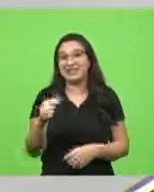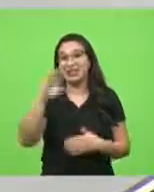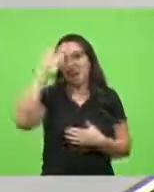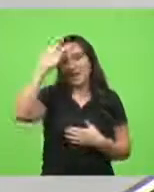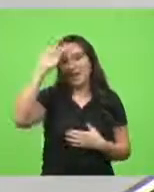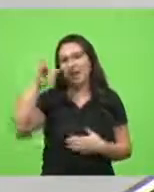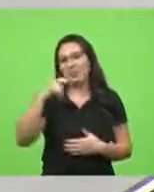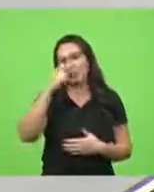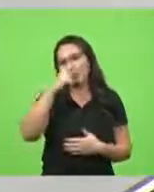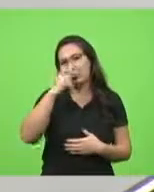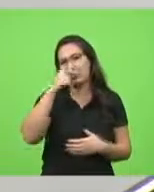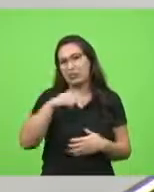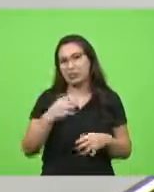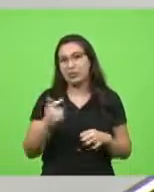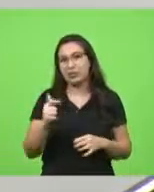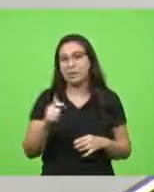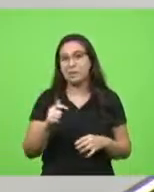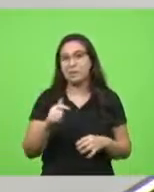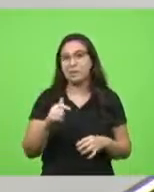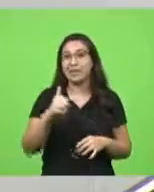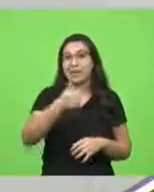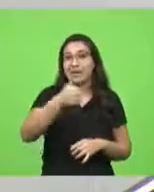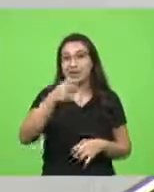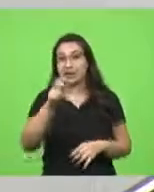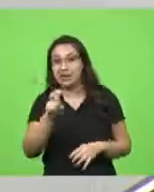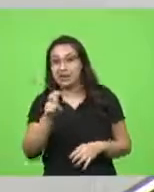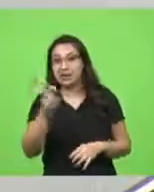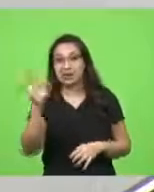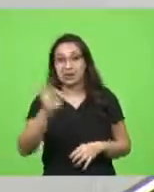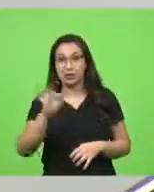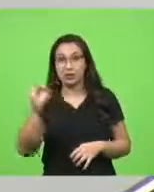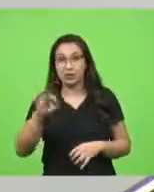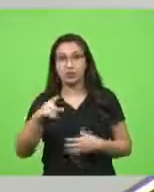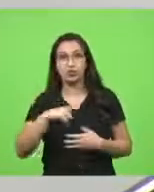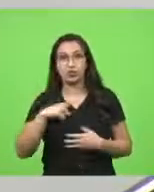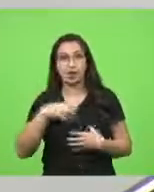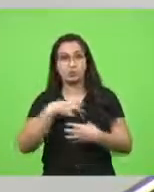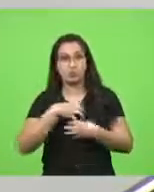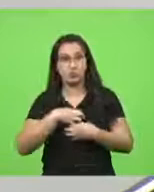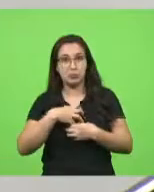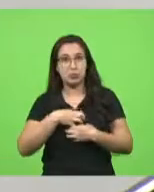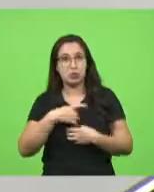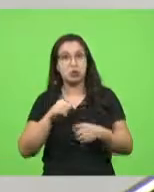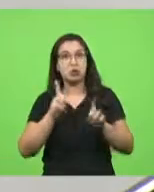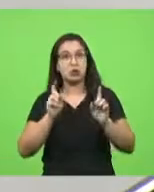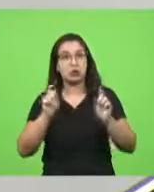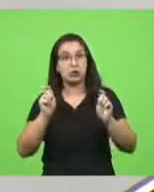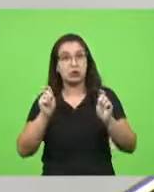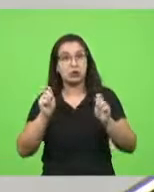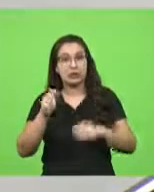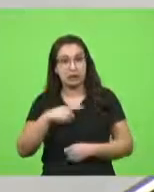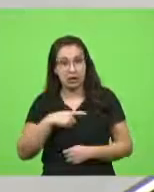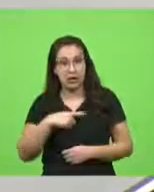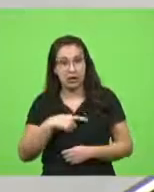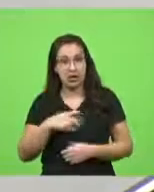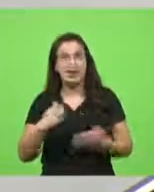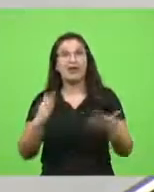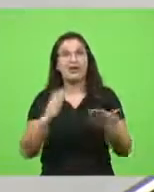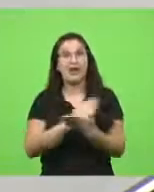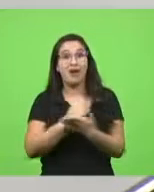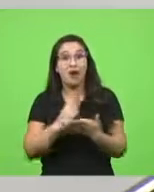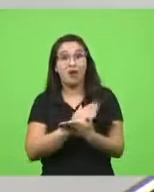15% tem algum tipo de reação, e tem aqueles que pode se agravar, pode ir para o